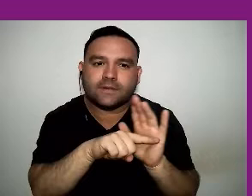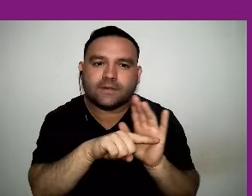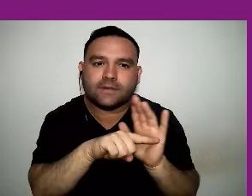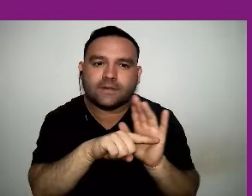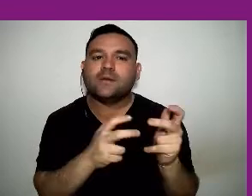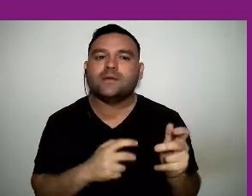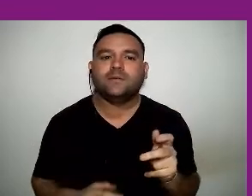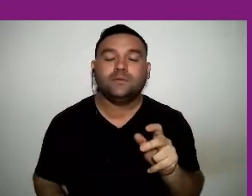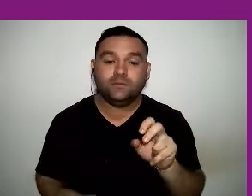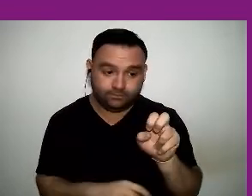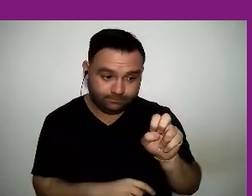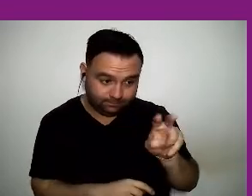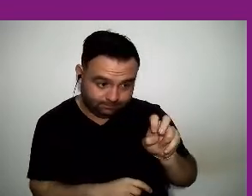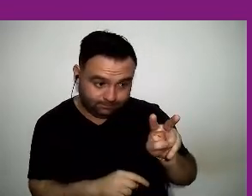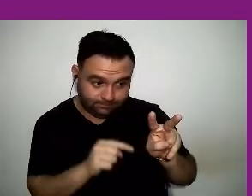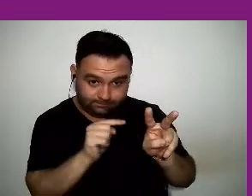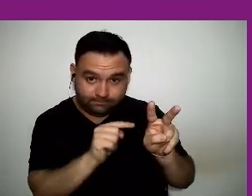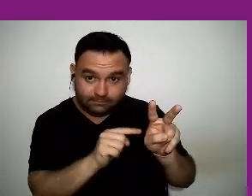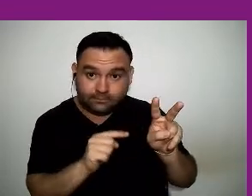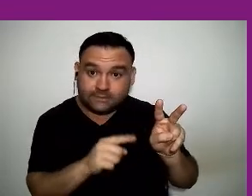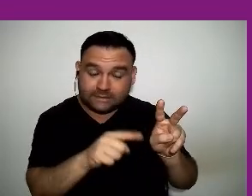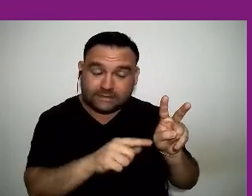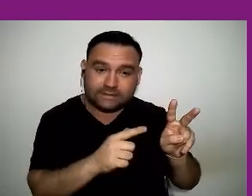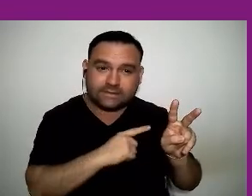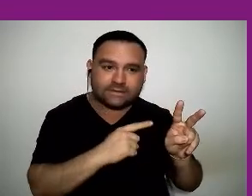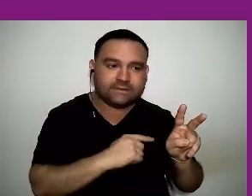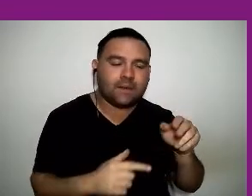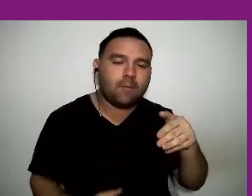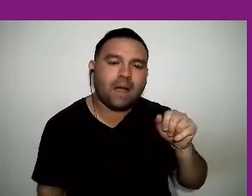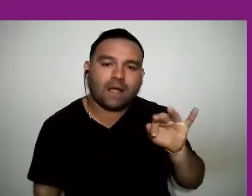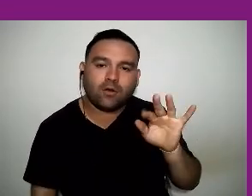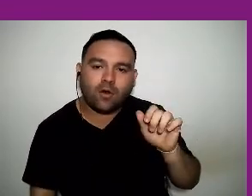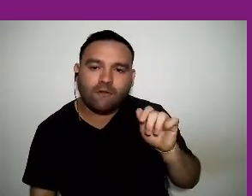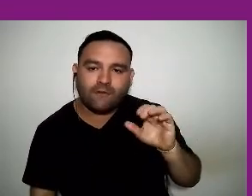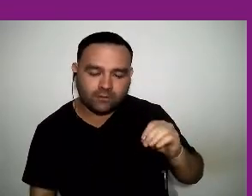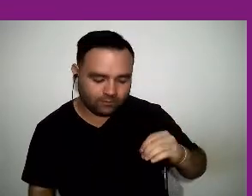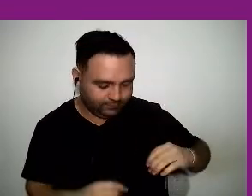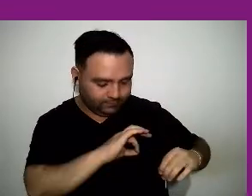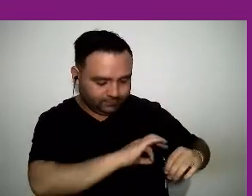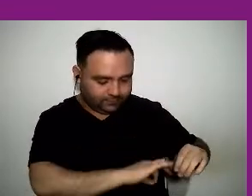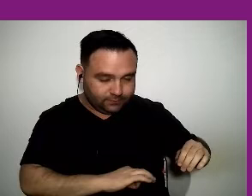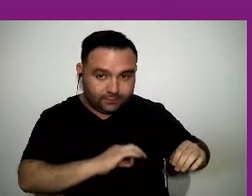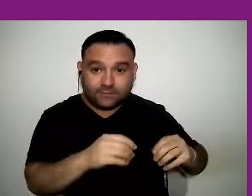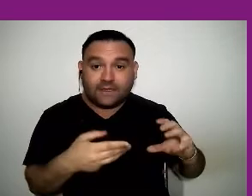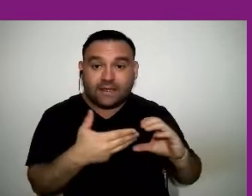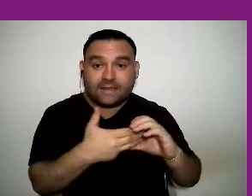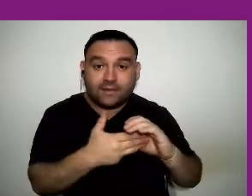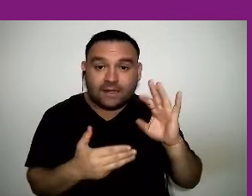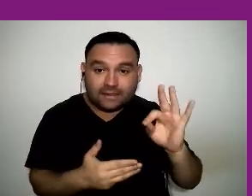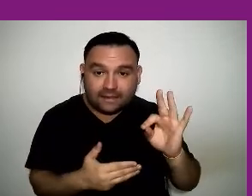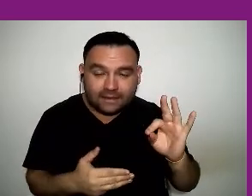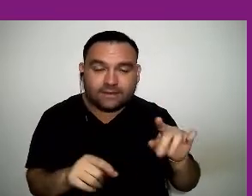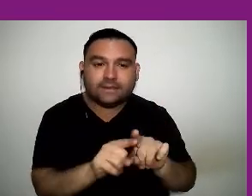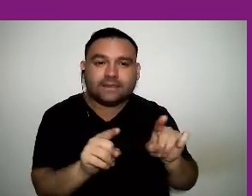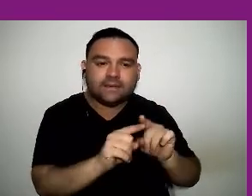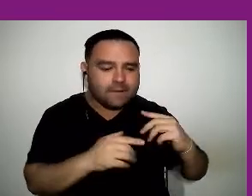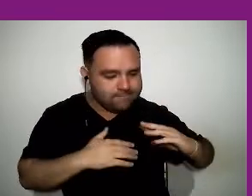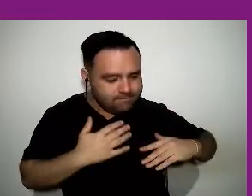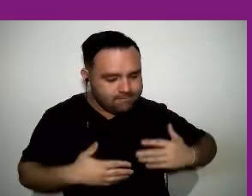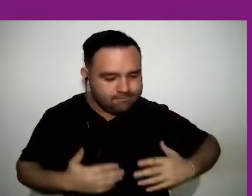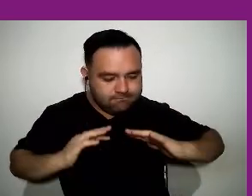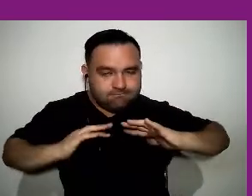Vimos que o vírus ativa os macrófagos alveolares e as células T, gerando essa